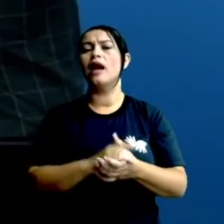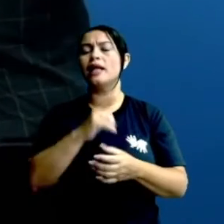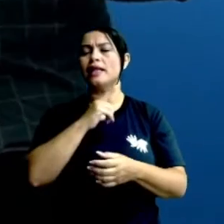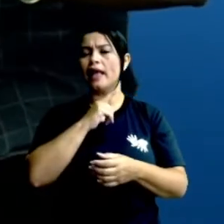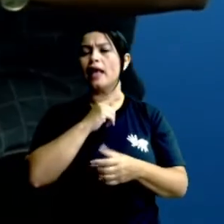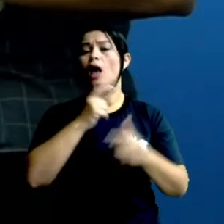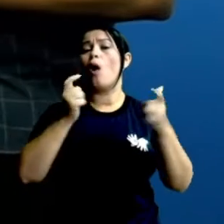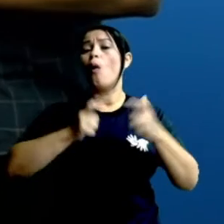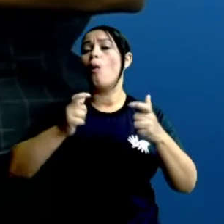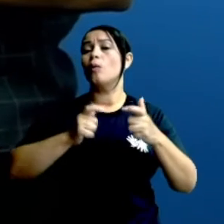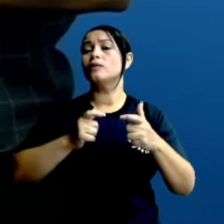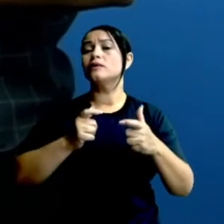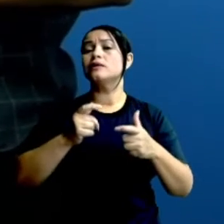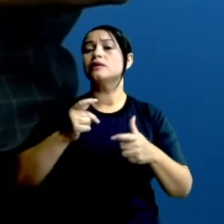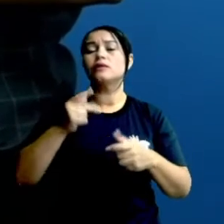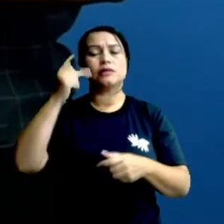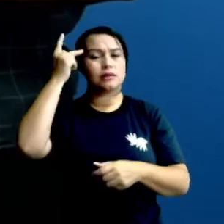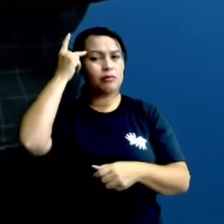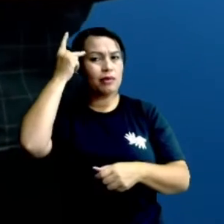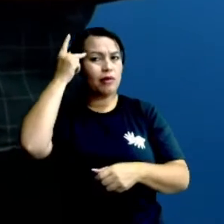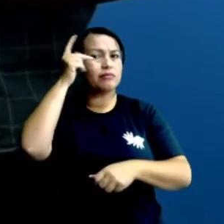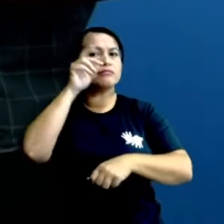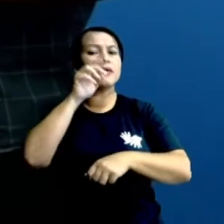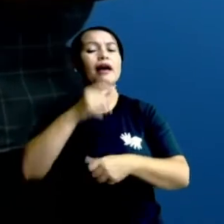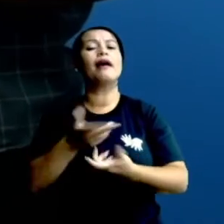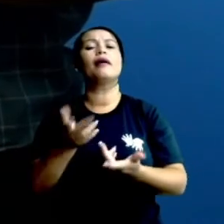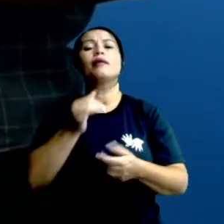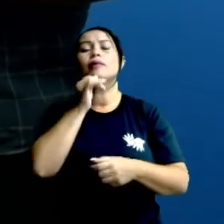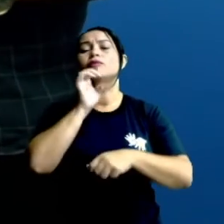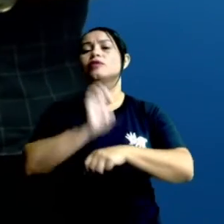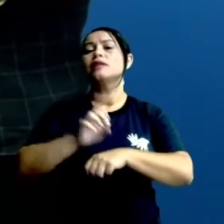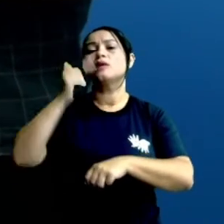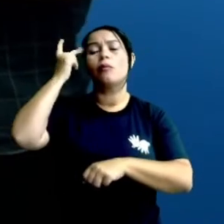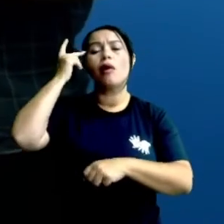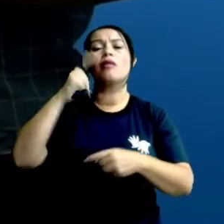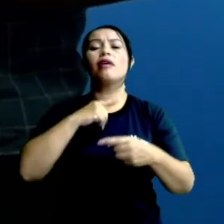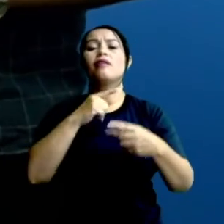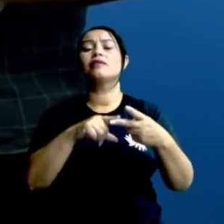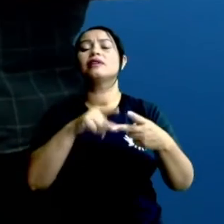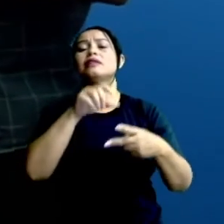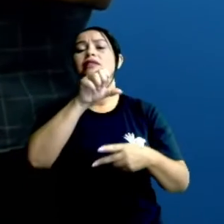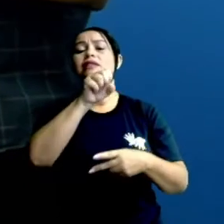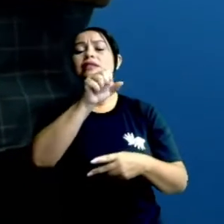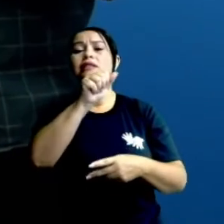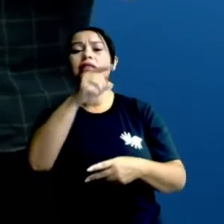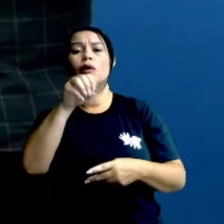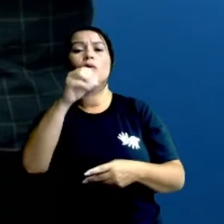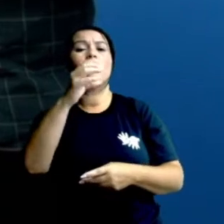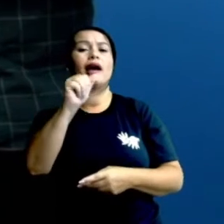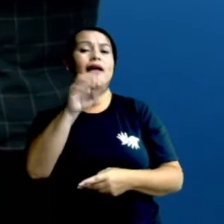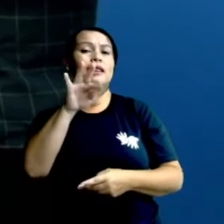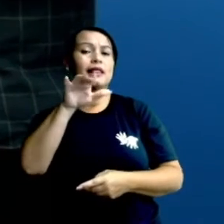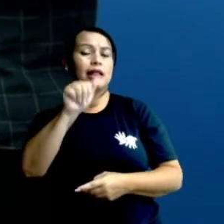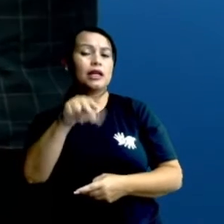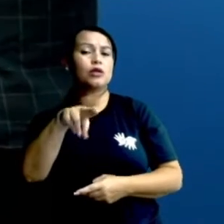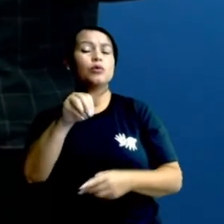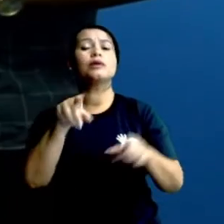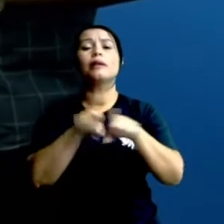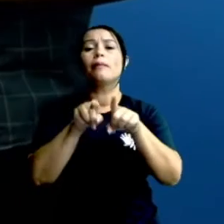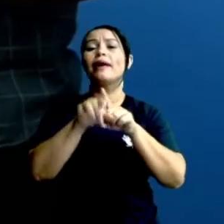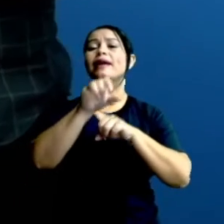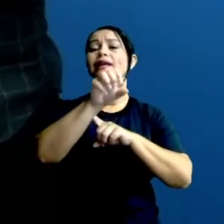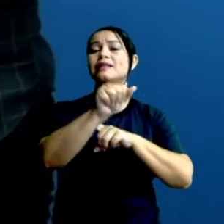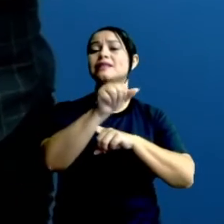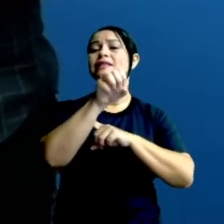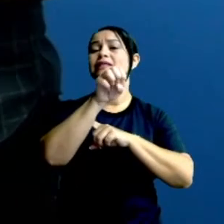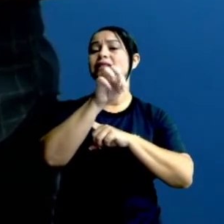estar no estado de São Paulo. E aí, destaque para São Caetano, São Bernardo e Santo André. Santo André na ordem,